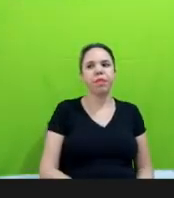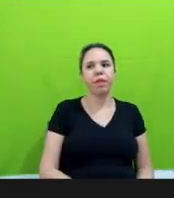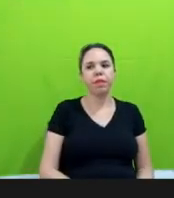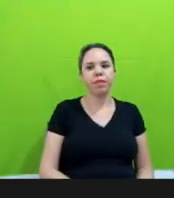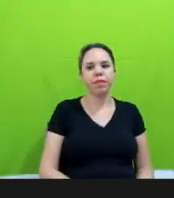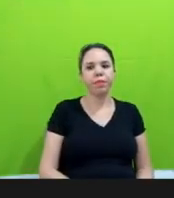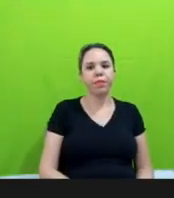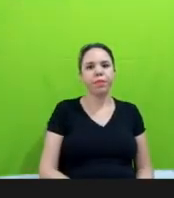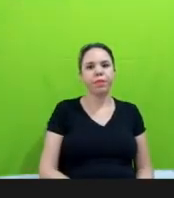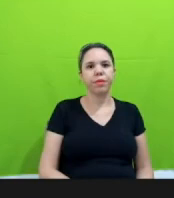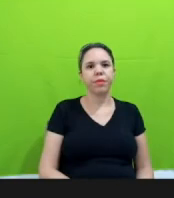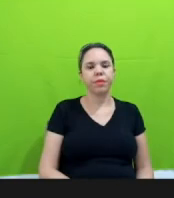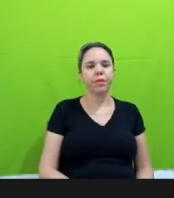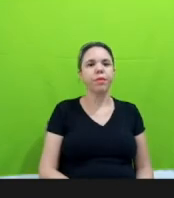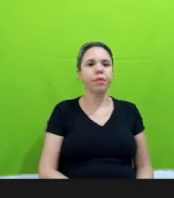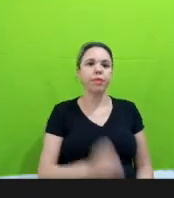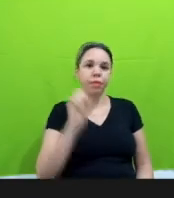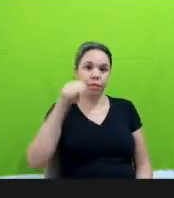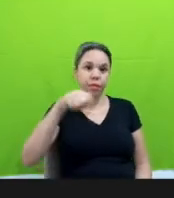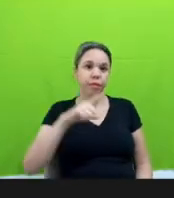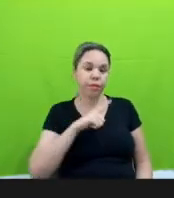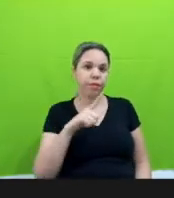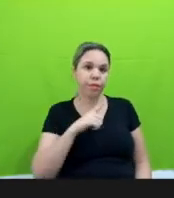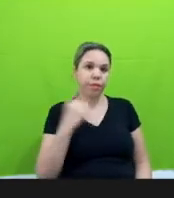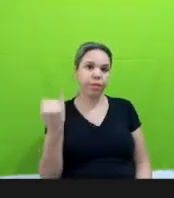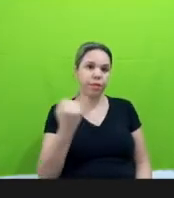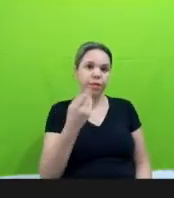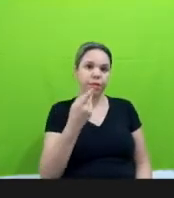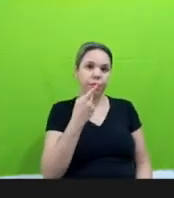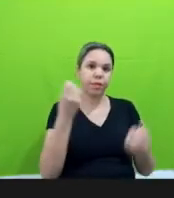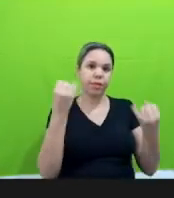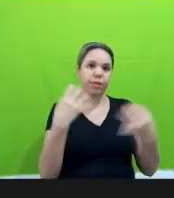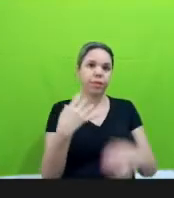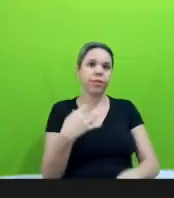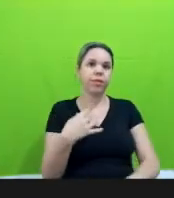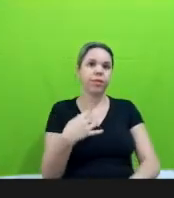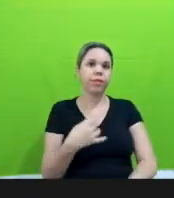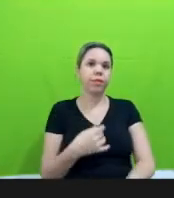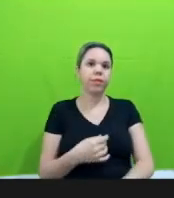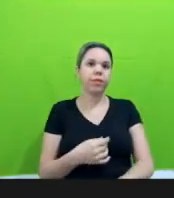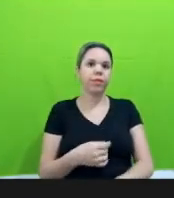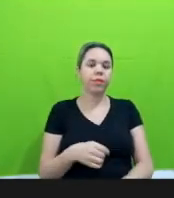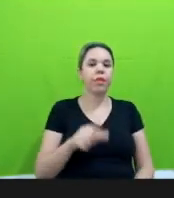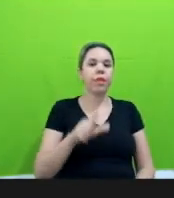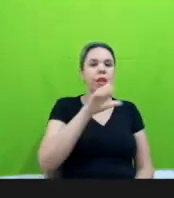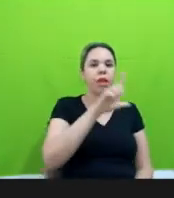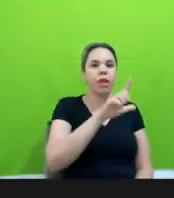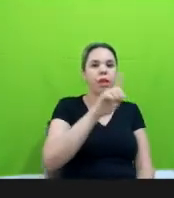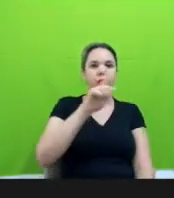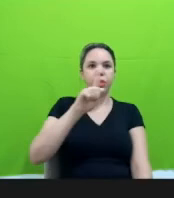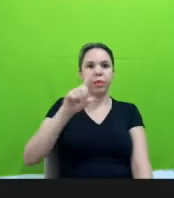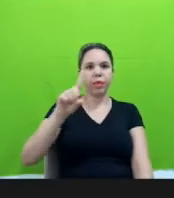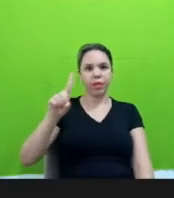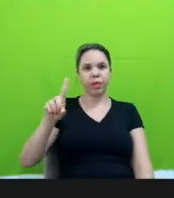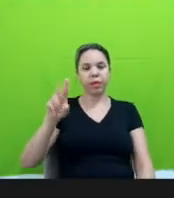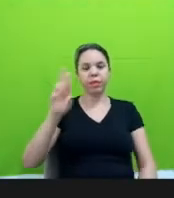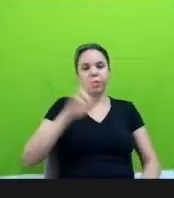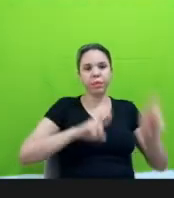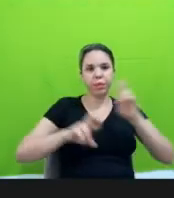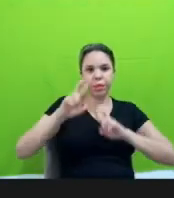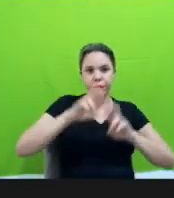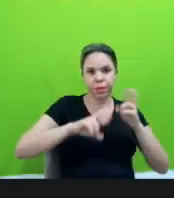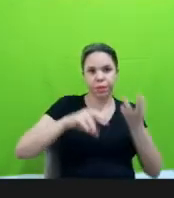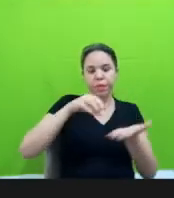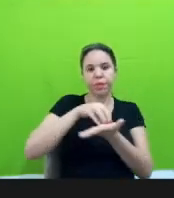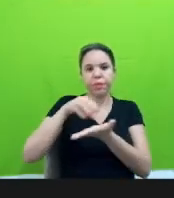Bom, a gente tem o fato, assim, que é importante a gente chamar atenção, que a LGPD tem um órgão de fiscalização, né, que é a